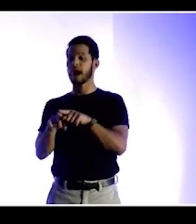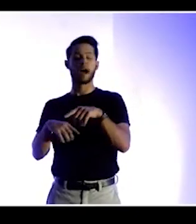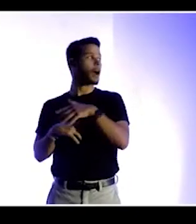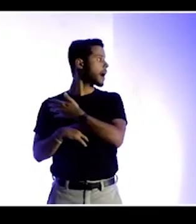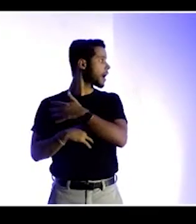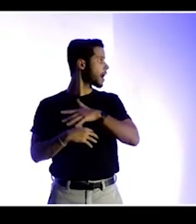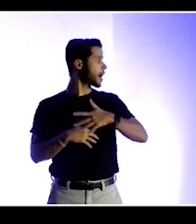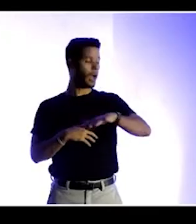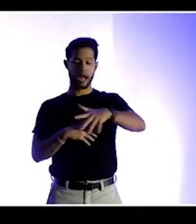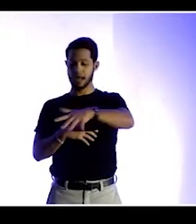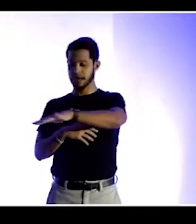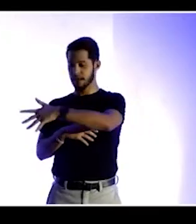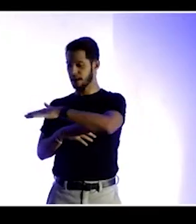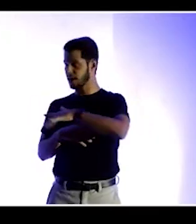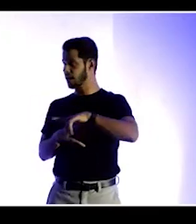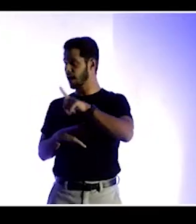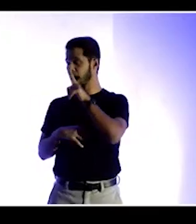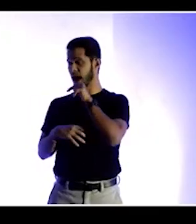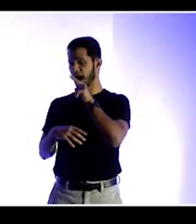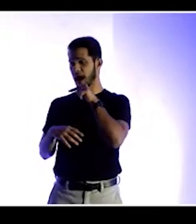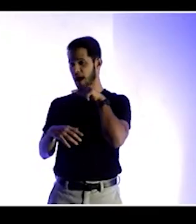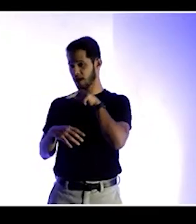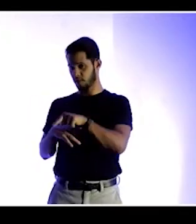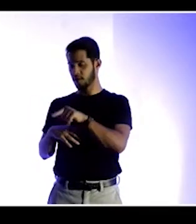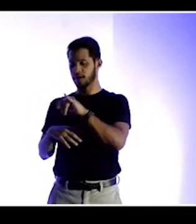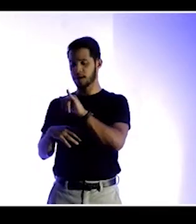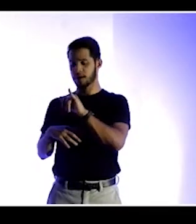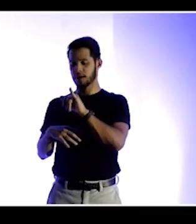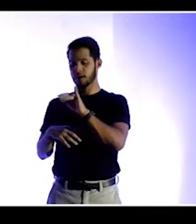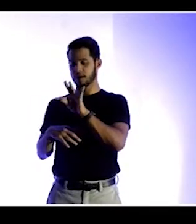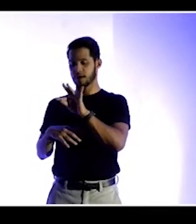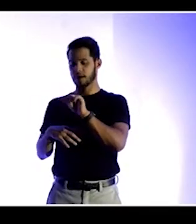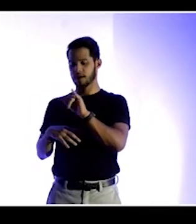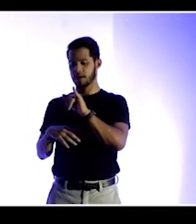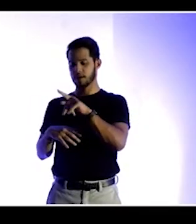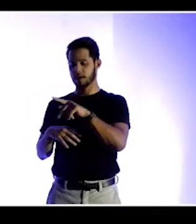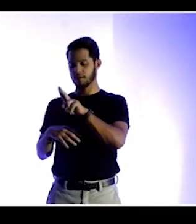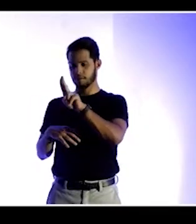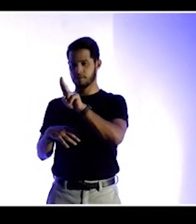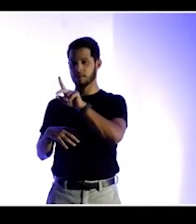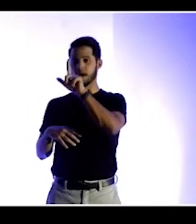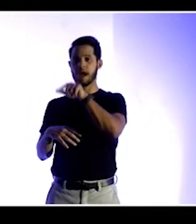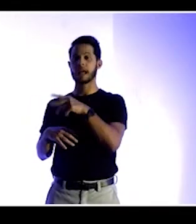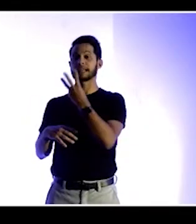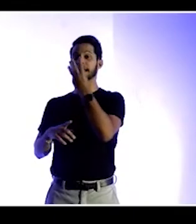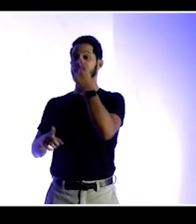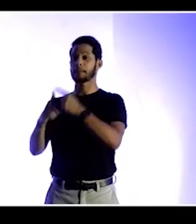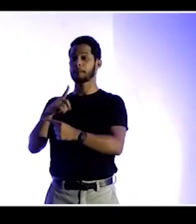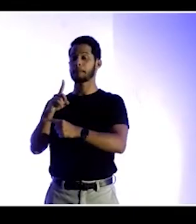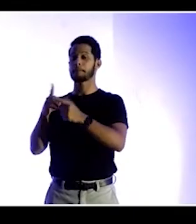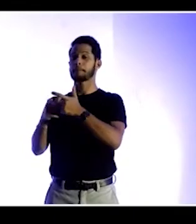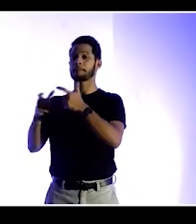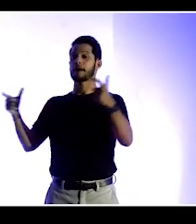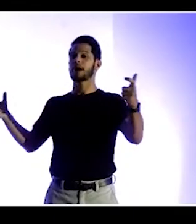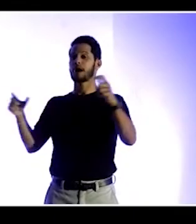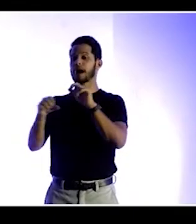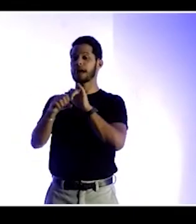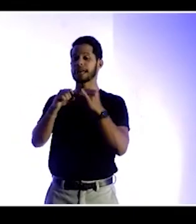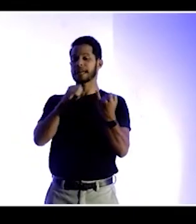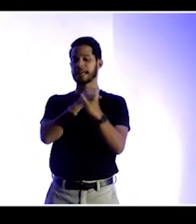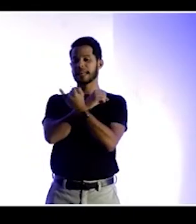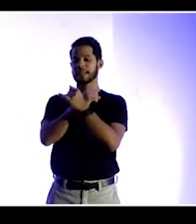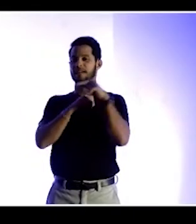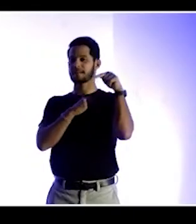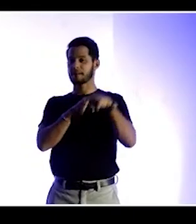inundada pelo lago de Itaipu é 3 vezes maior que essa ilha. O lago de Itaipu tem